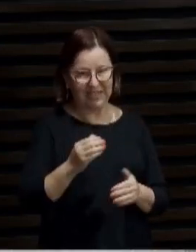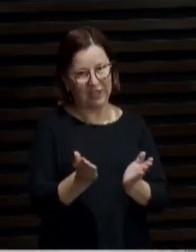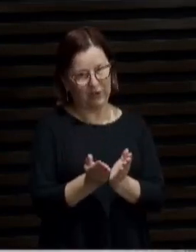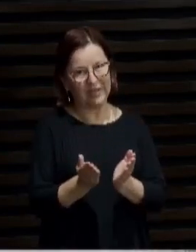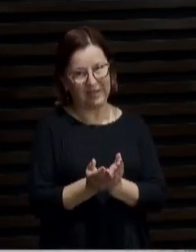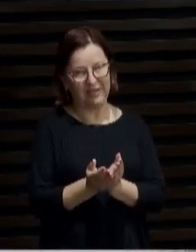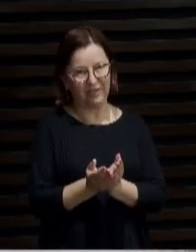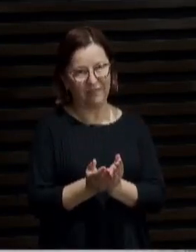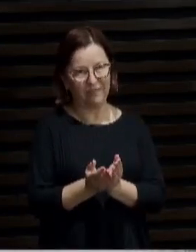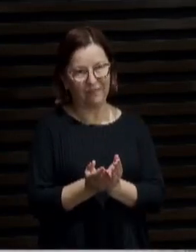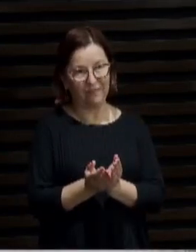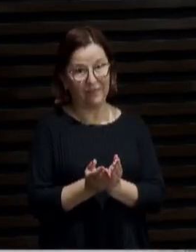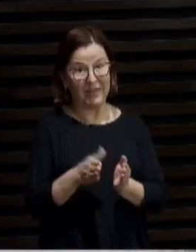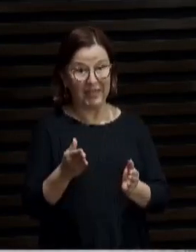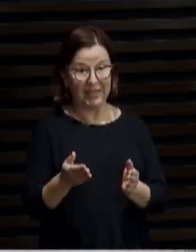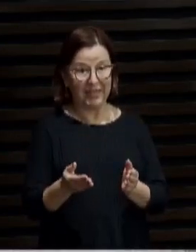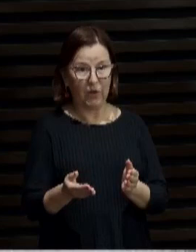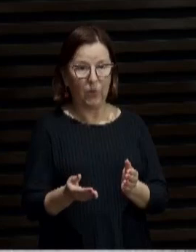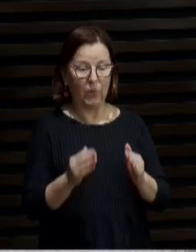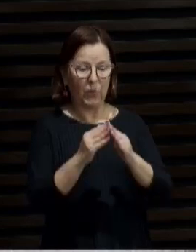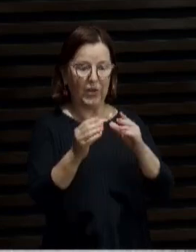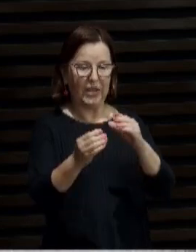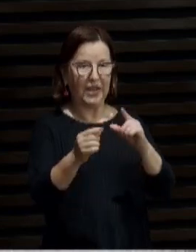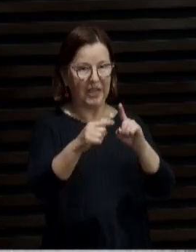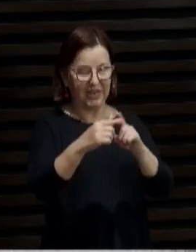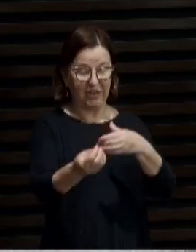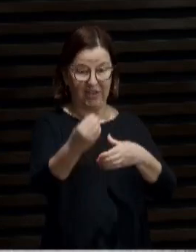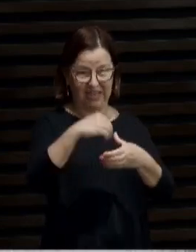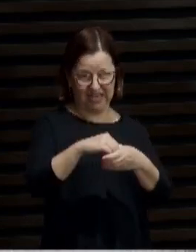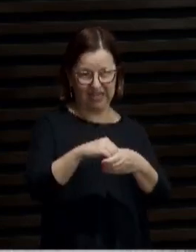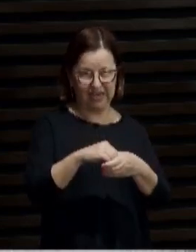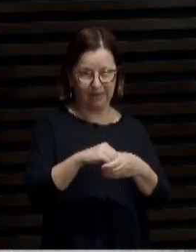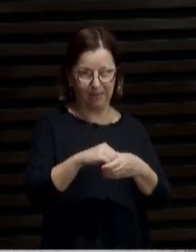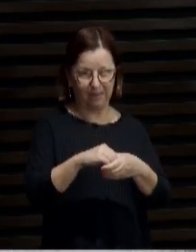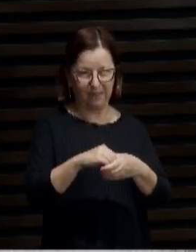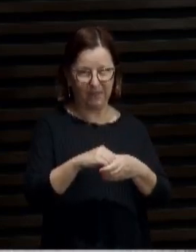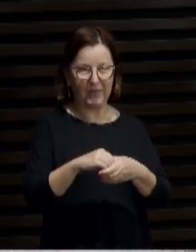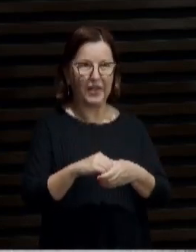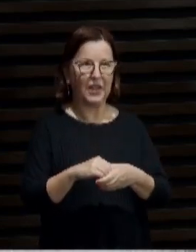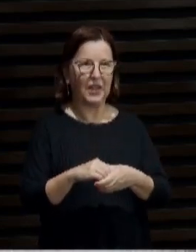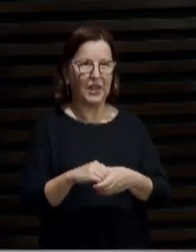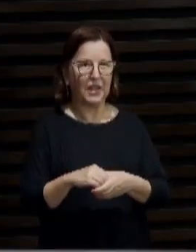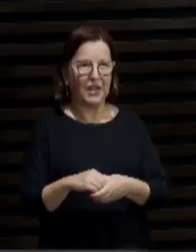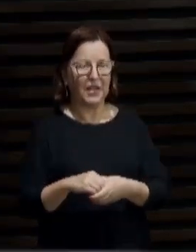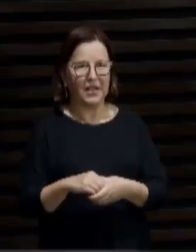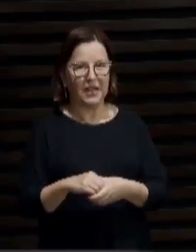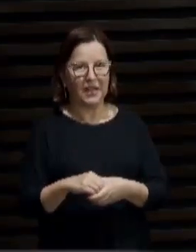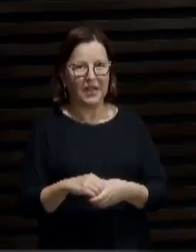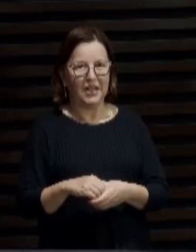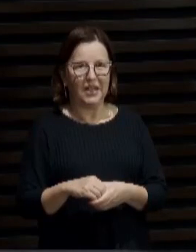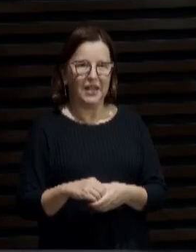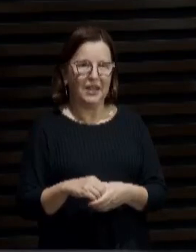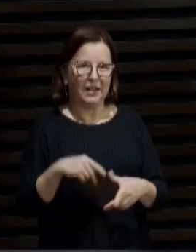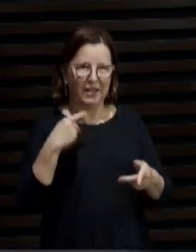destruir a igreja por dentro, confundindo, semeando mentiras, sofismas, que são mentiras